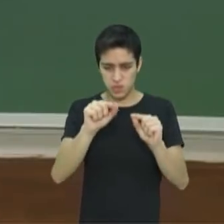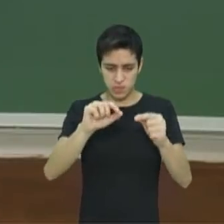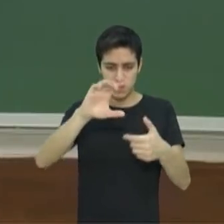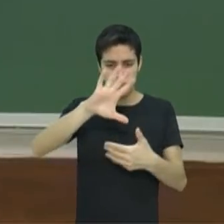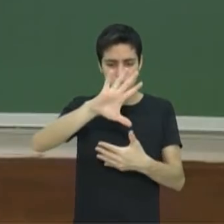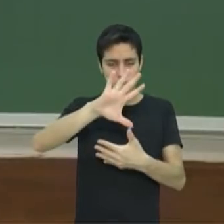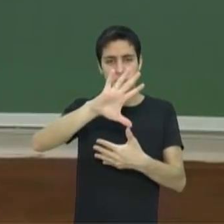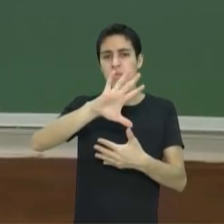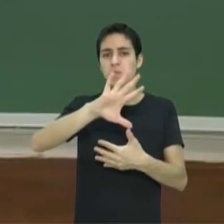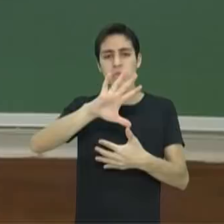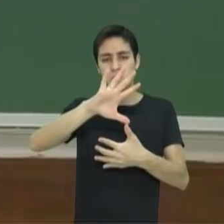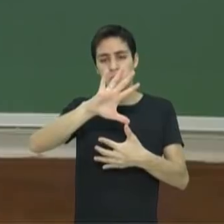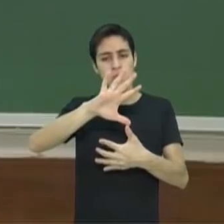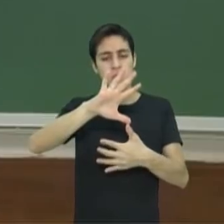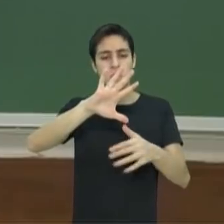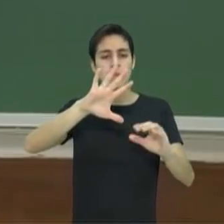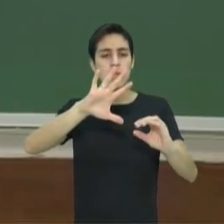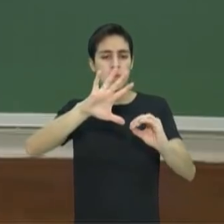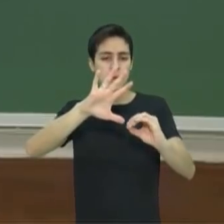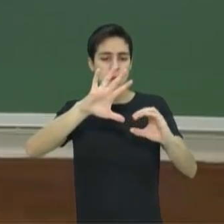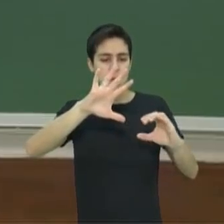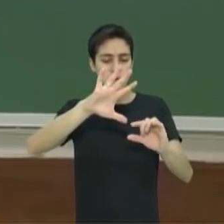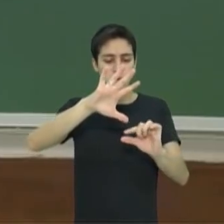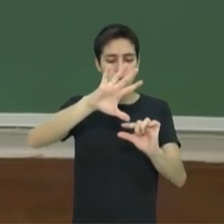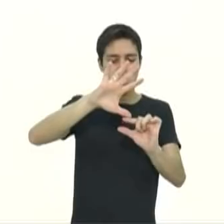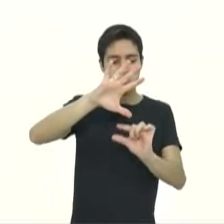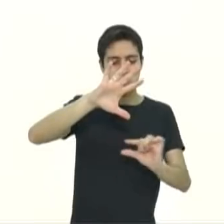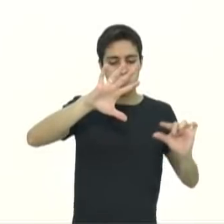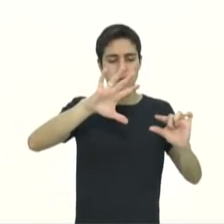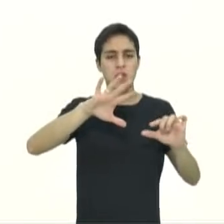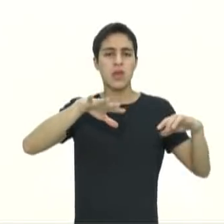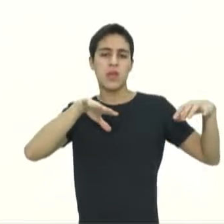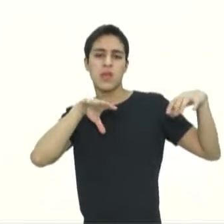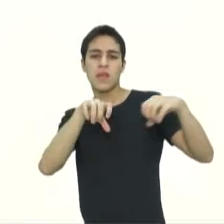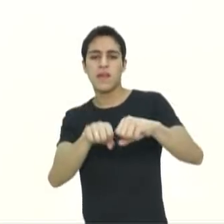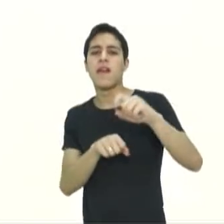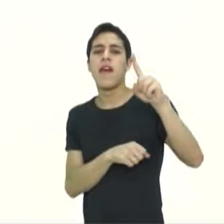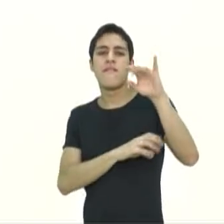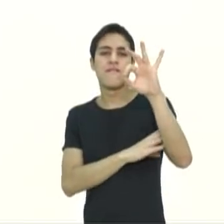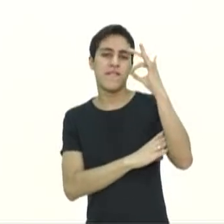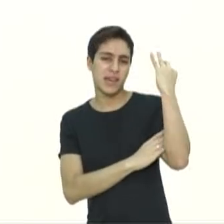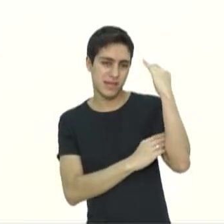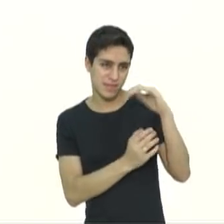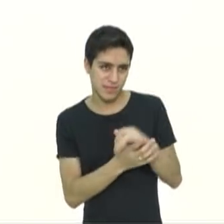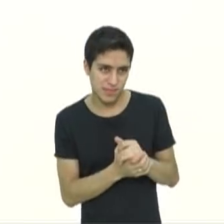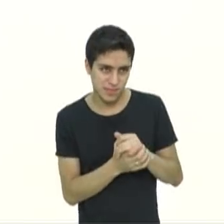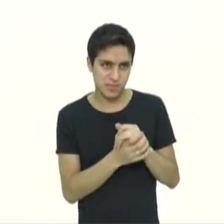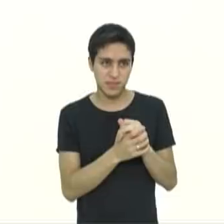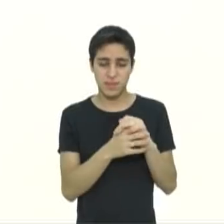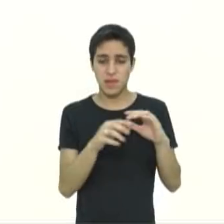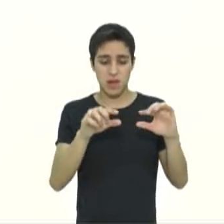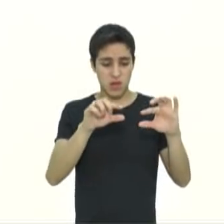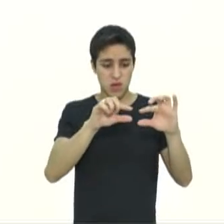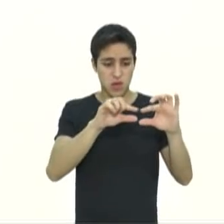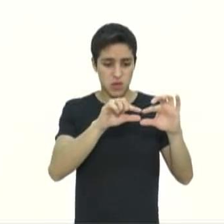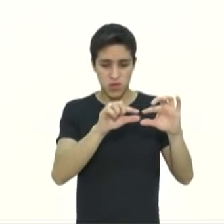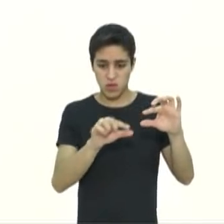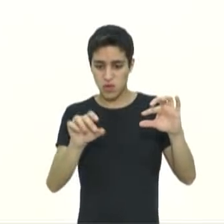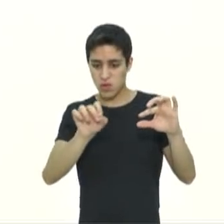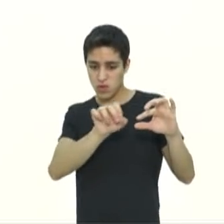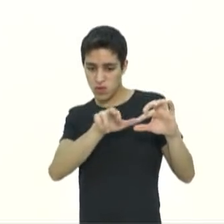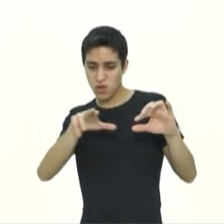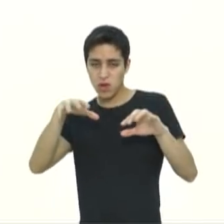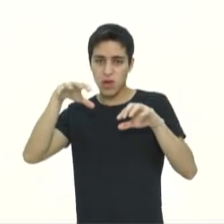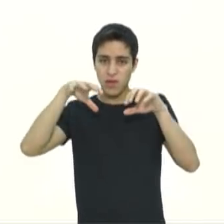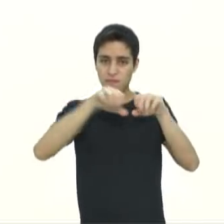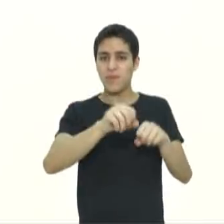à esquerda, essa porção ocidental ela foi ocupada por franceses, enquanto a porção oriental foi